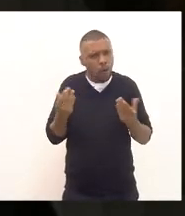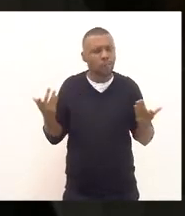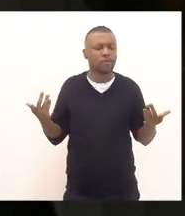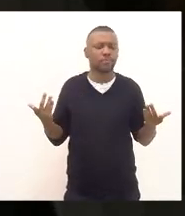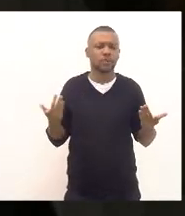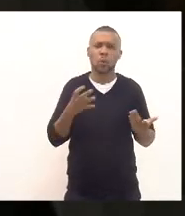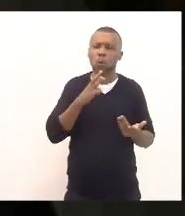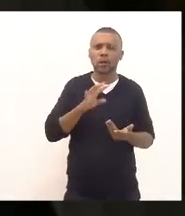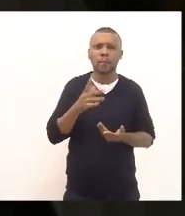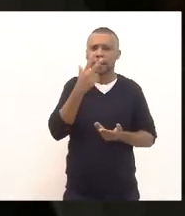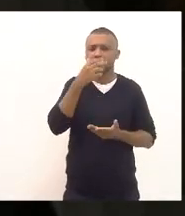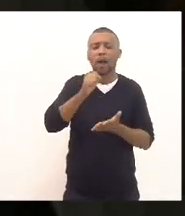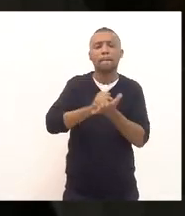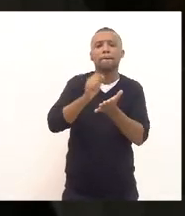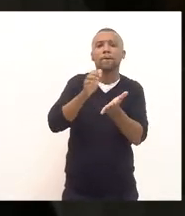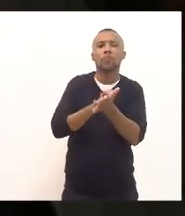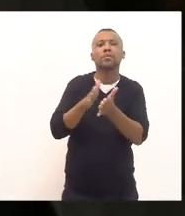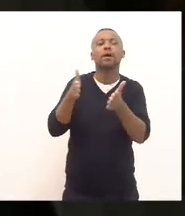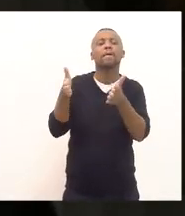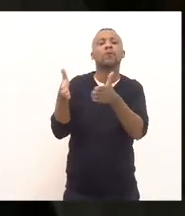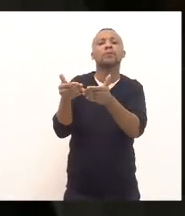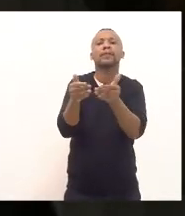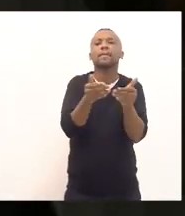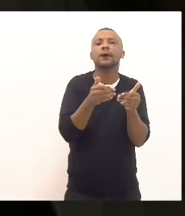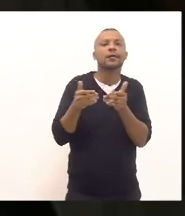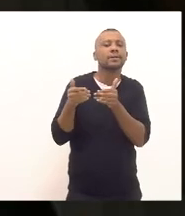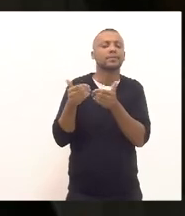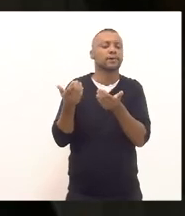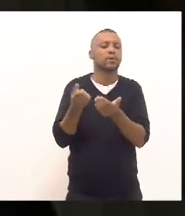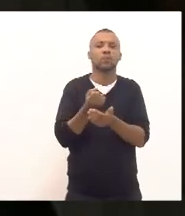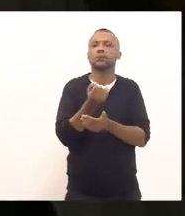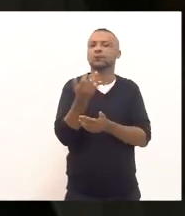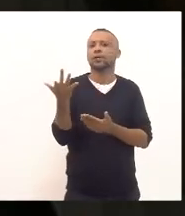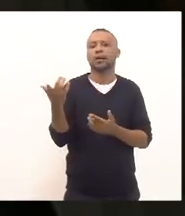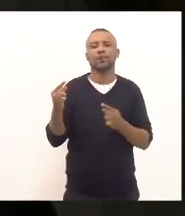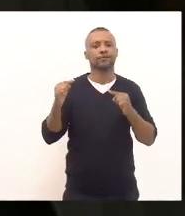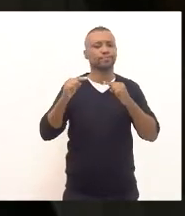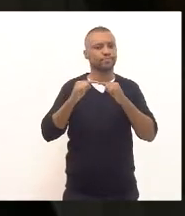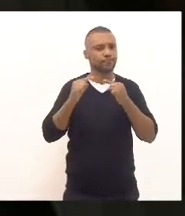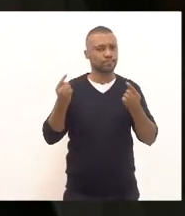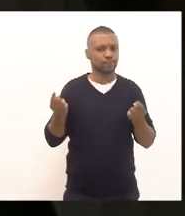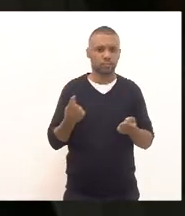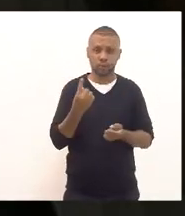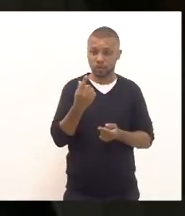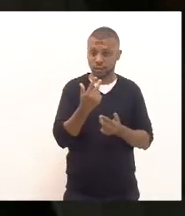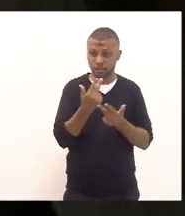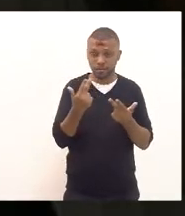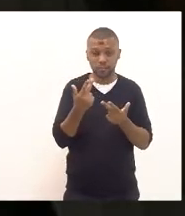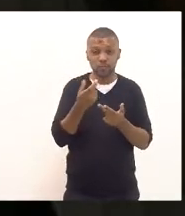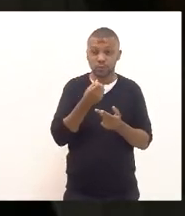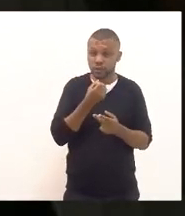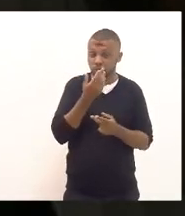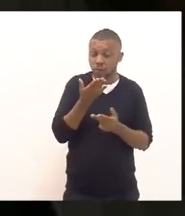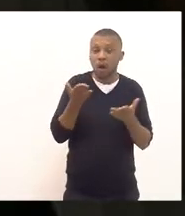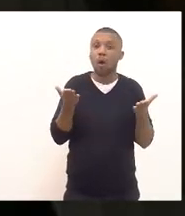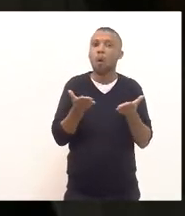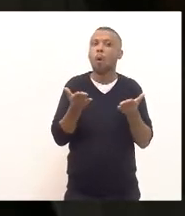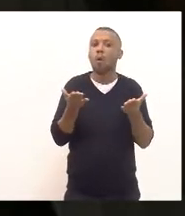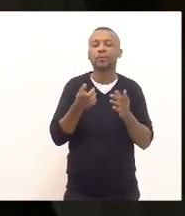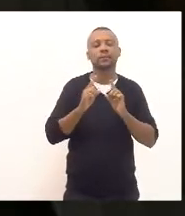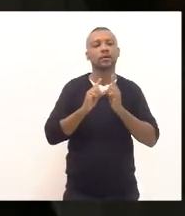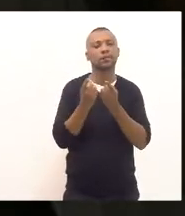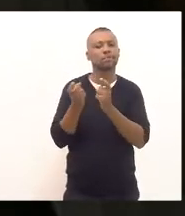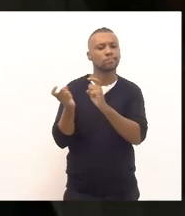conhecia uma espécie de multa por Demanda um dos um dos uma das um depoimentos hoje nessa